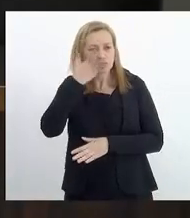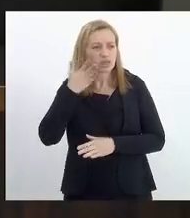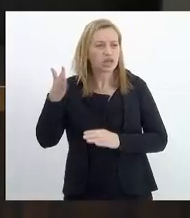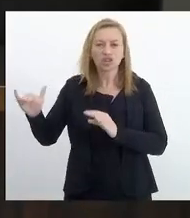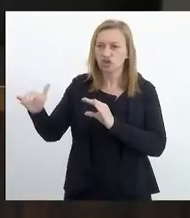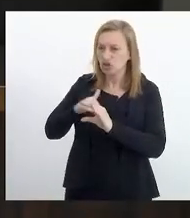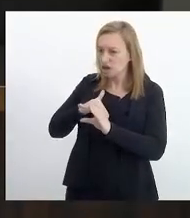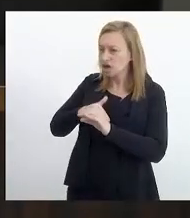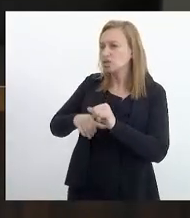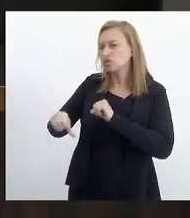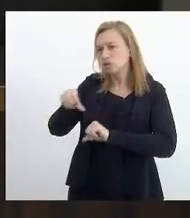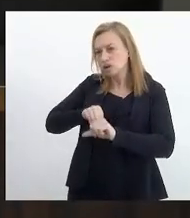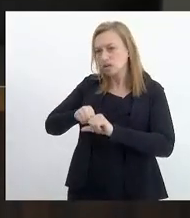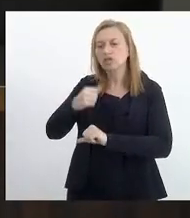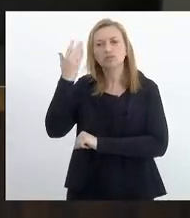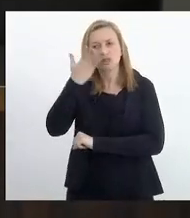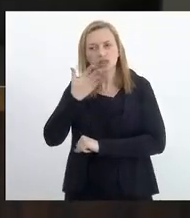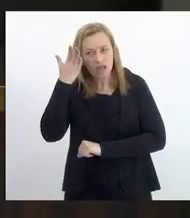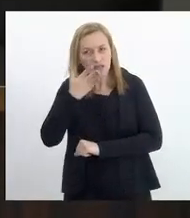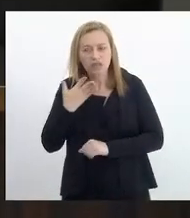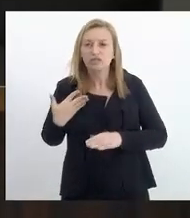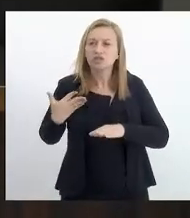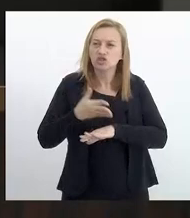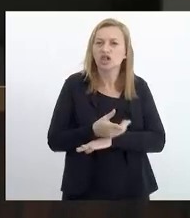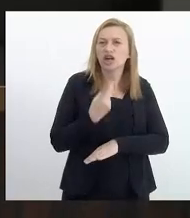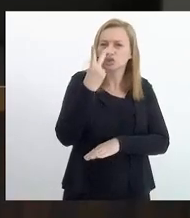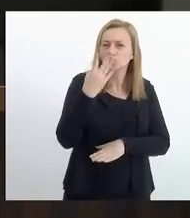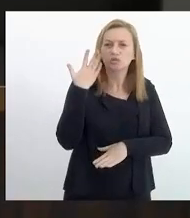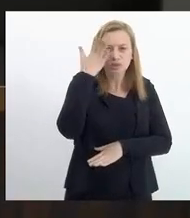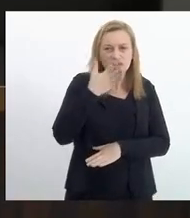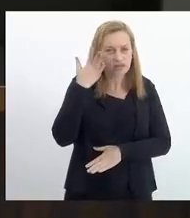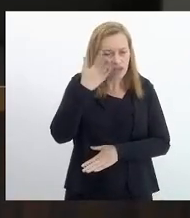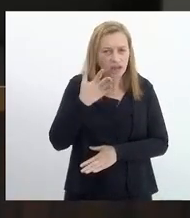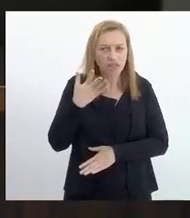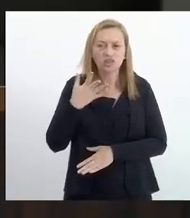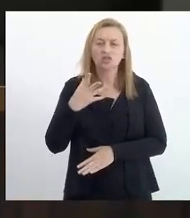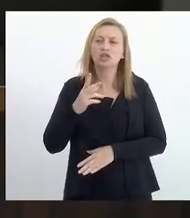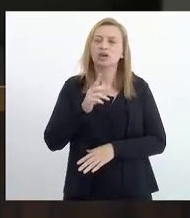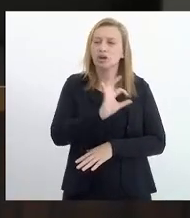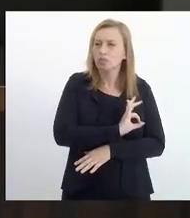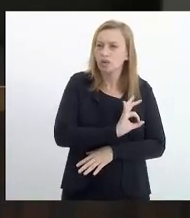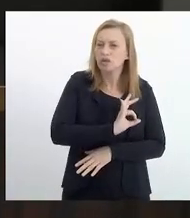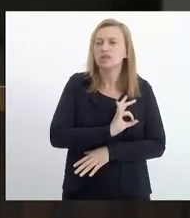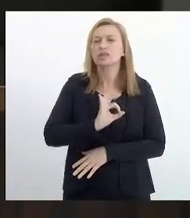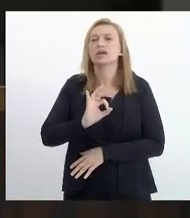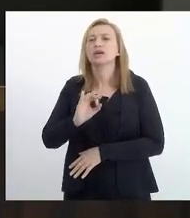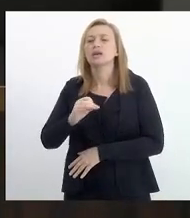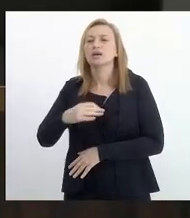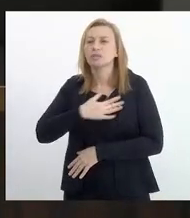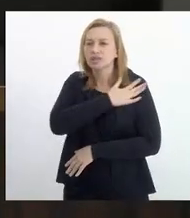vieram, trocaram as mensagens. Vão chegar mais duas mensagens ainda, tratado da Polícia Militar e do Bombeiro.